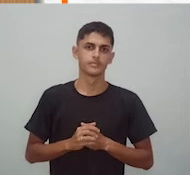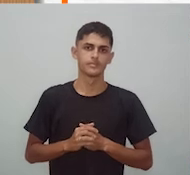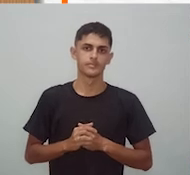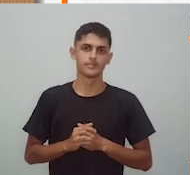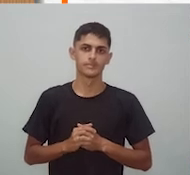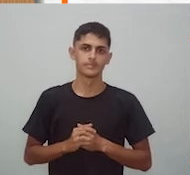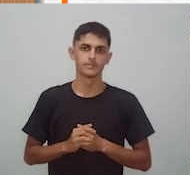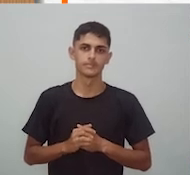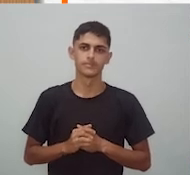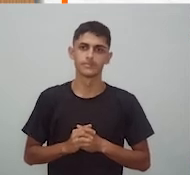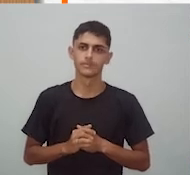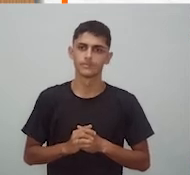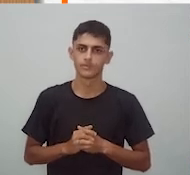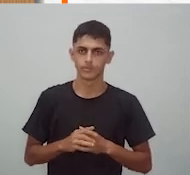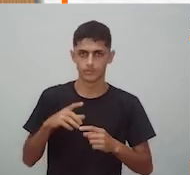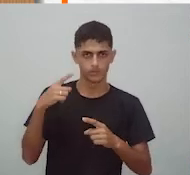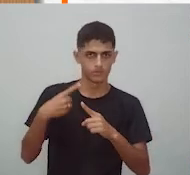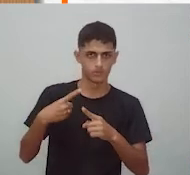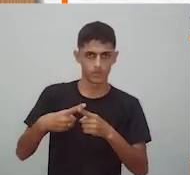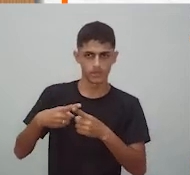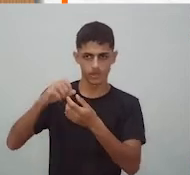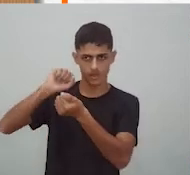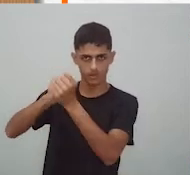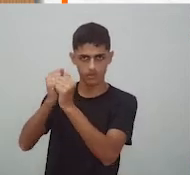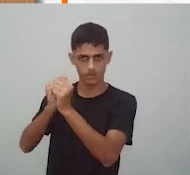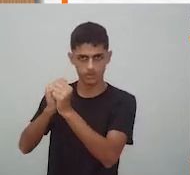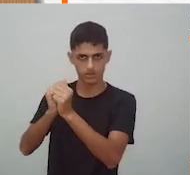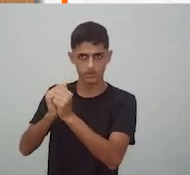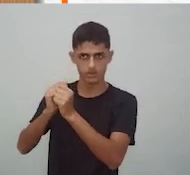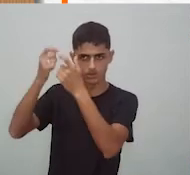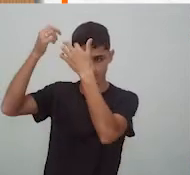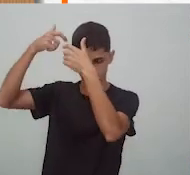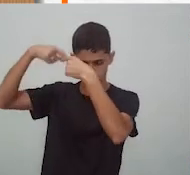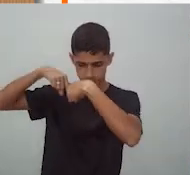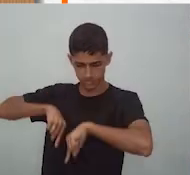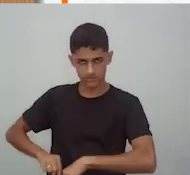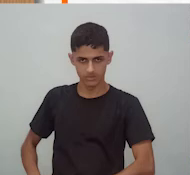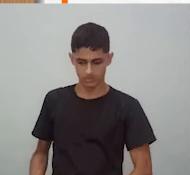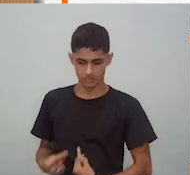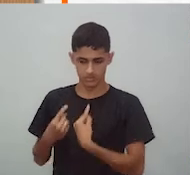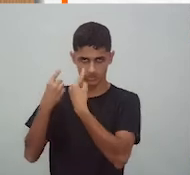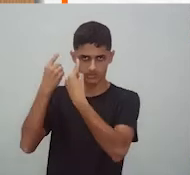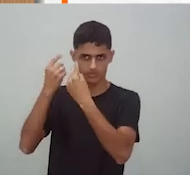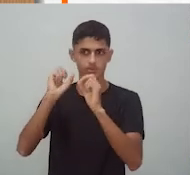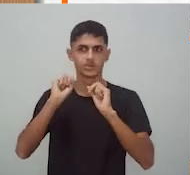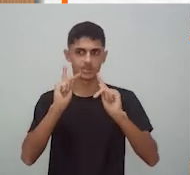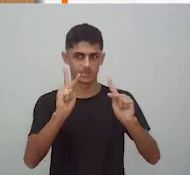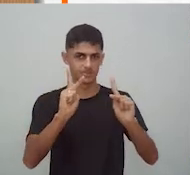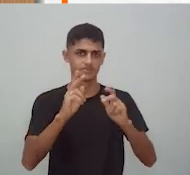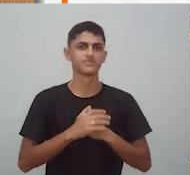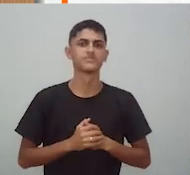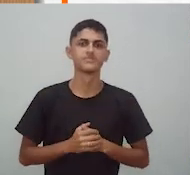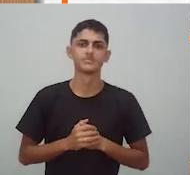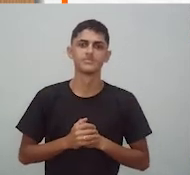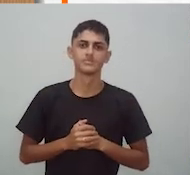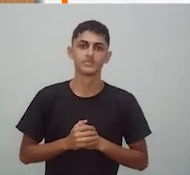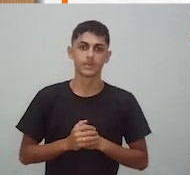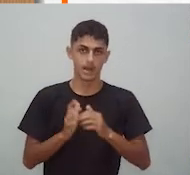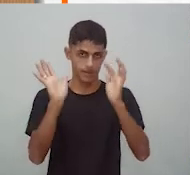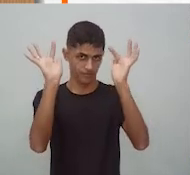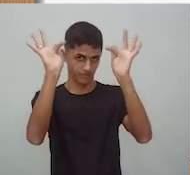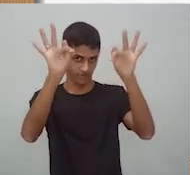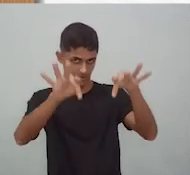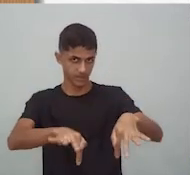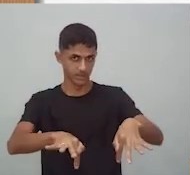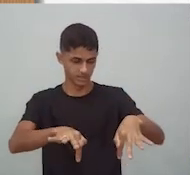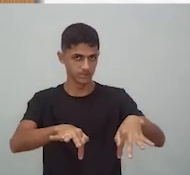simpáticas e parasimpáticas, que uma é de estresse e a outra de relaxamento. Certo, gente? Então, para